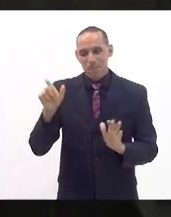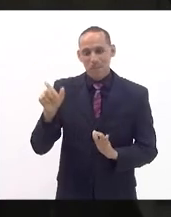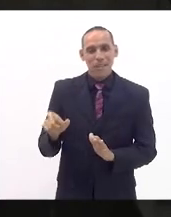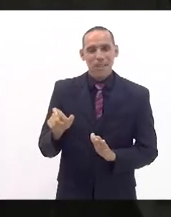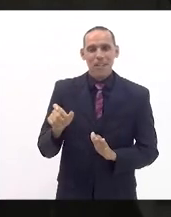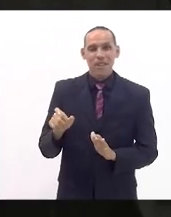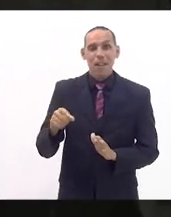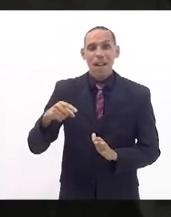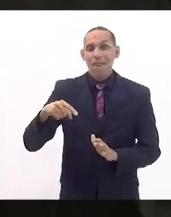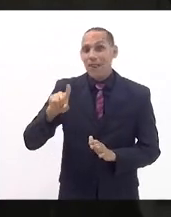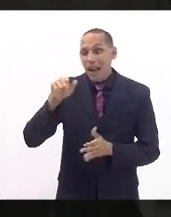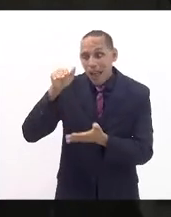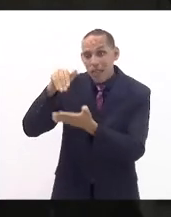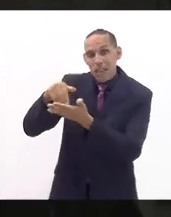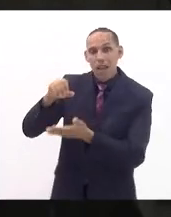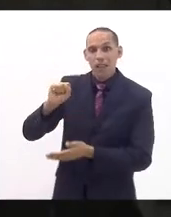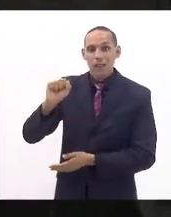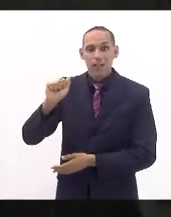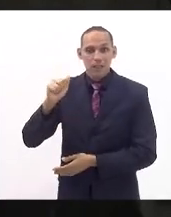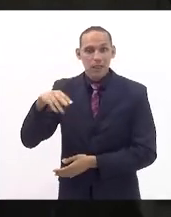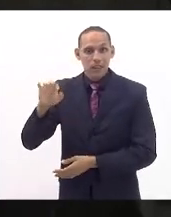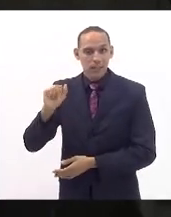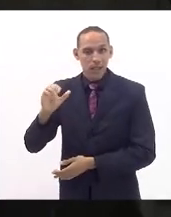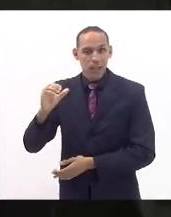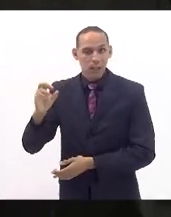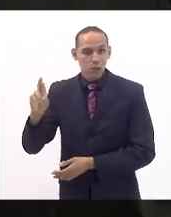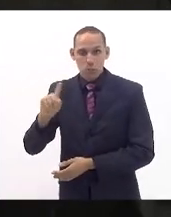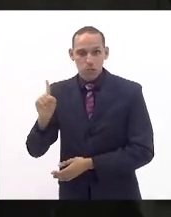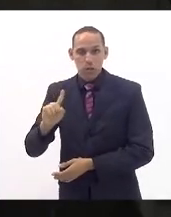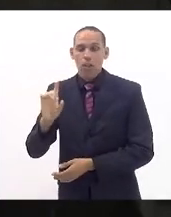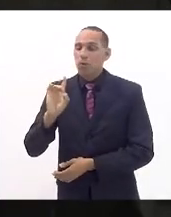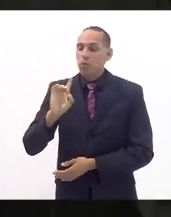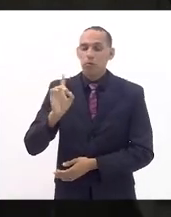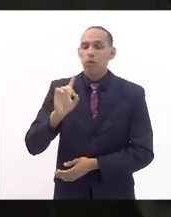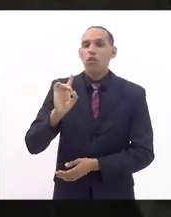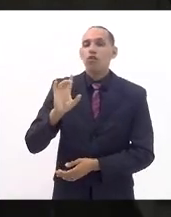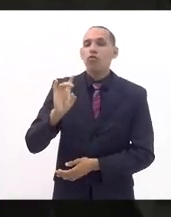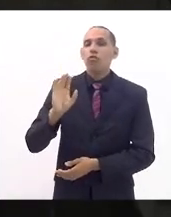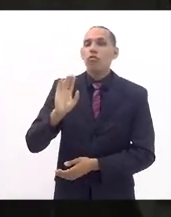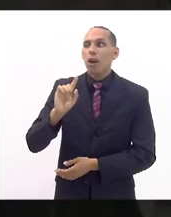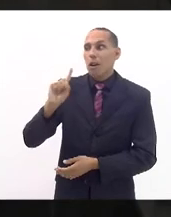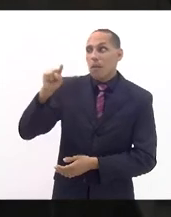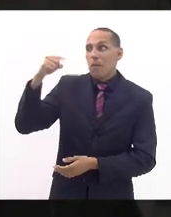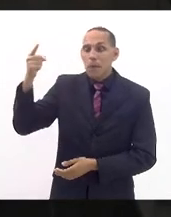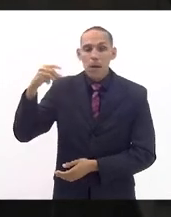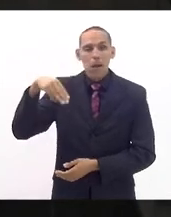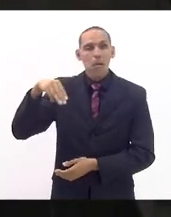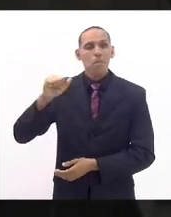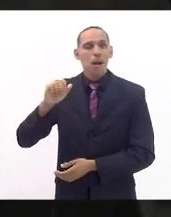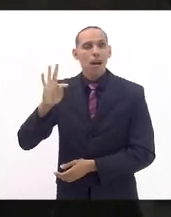até a estação de Santa Cruz, ia até Matadouro, uma estação acima de Santa Cruz.